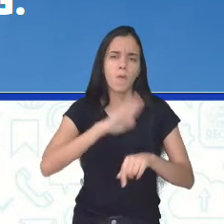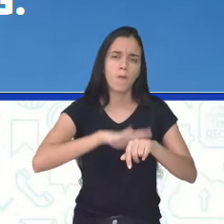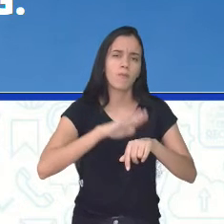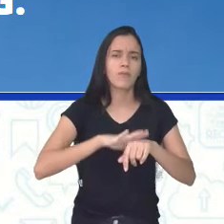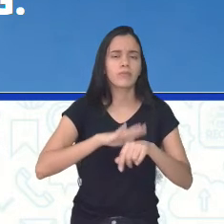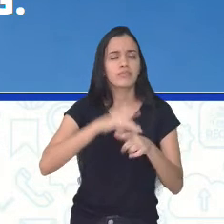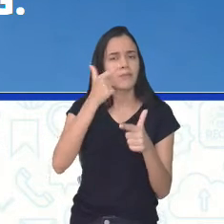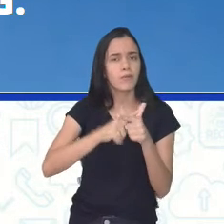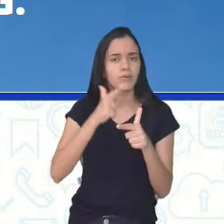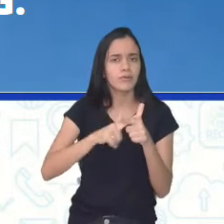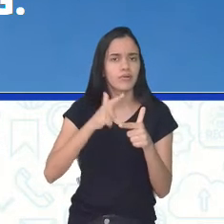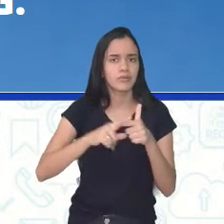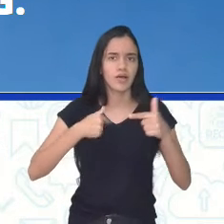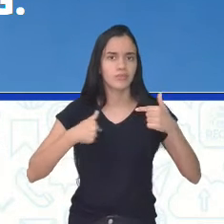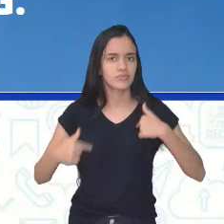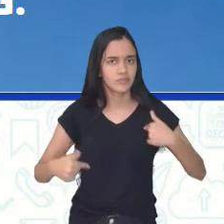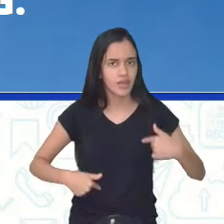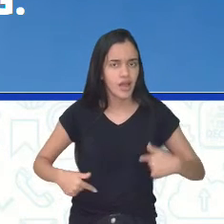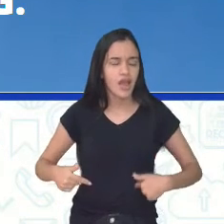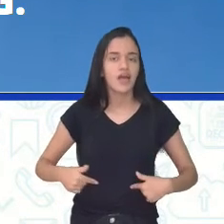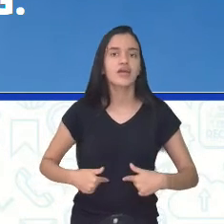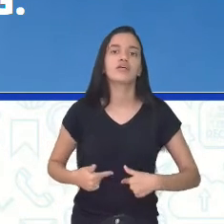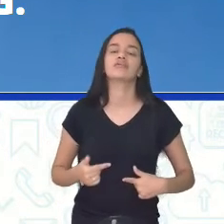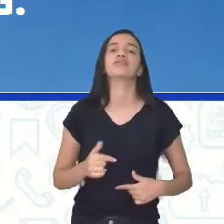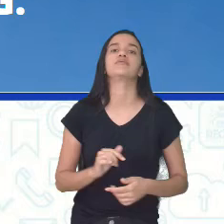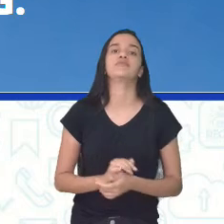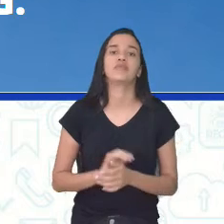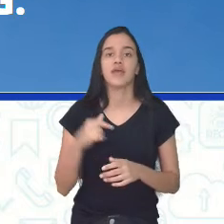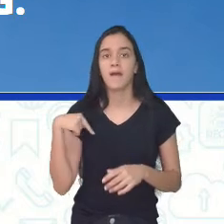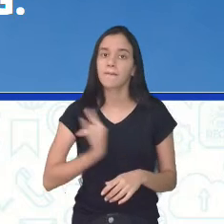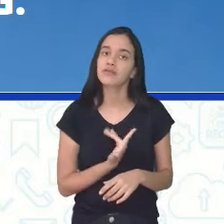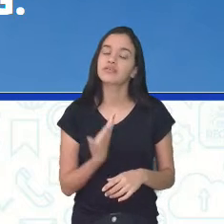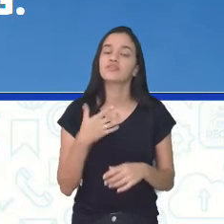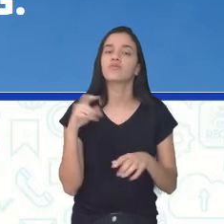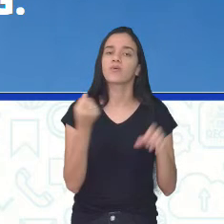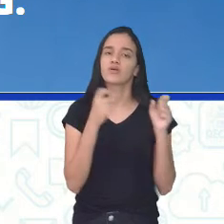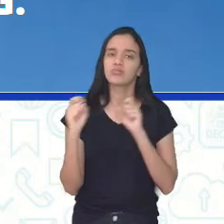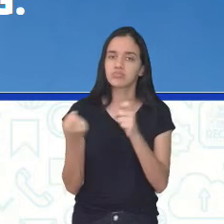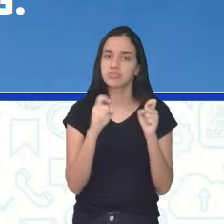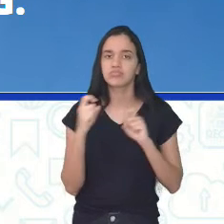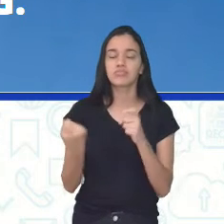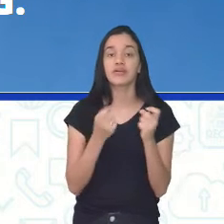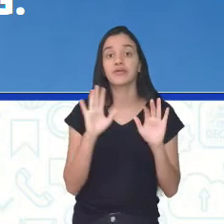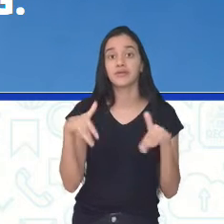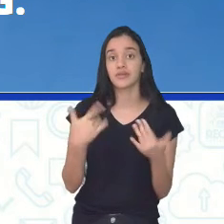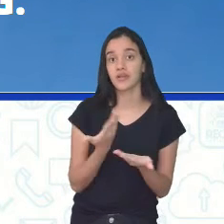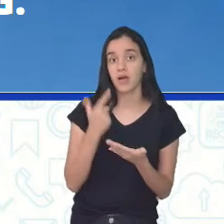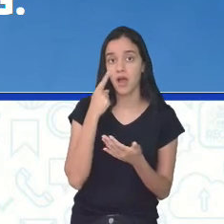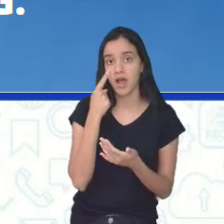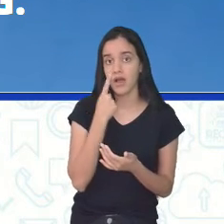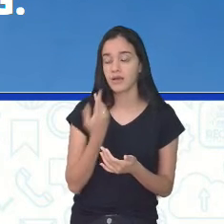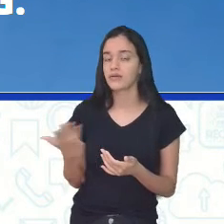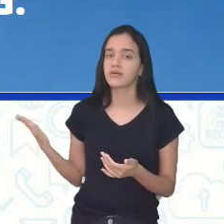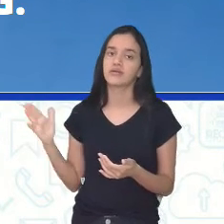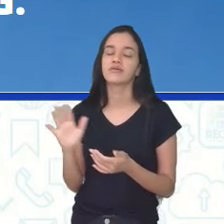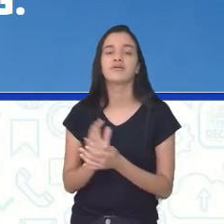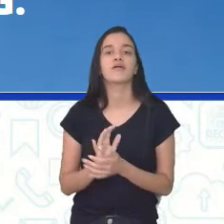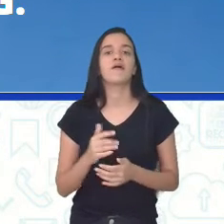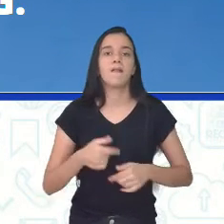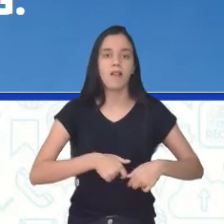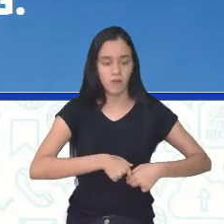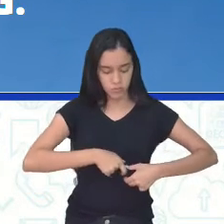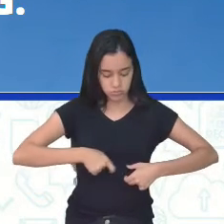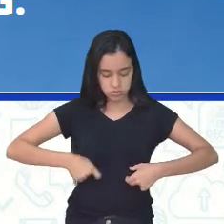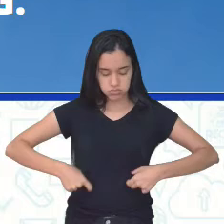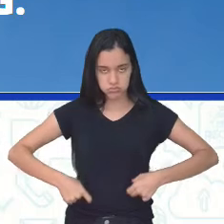problemas sobre o órgão. E eu vou ainda pegar essa situação, problema, para a gente poder discutir. Então, aqui eu trouxe uma. O fígado é o